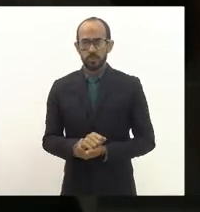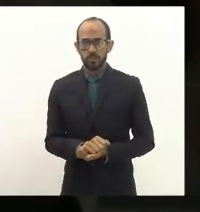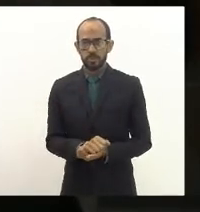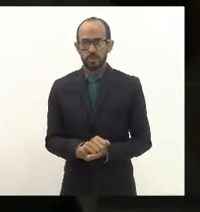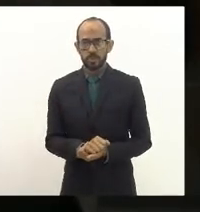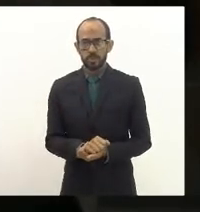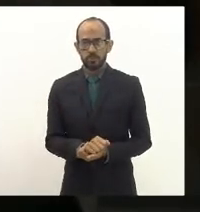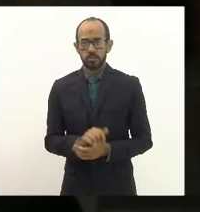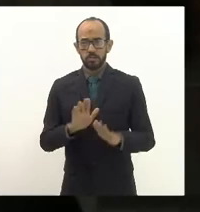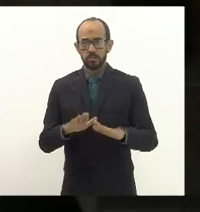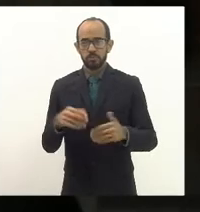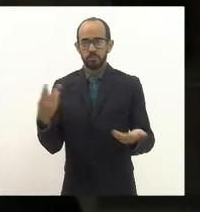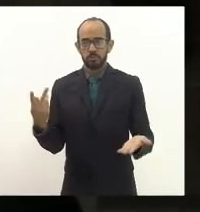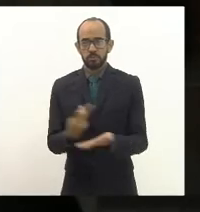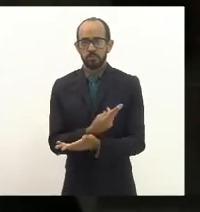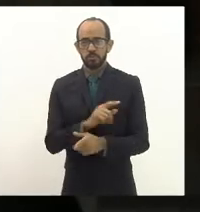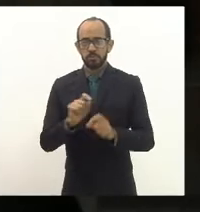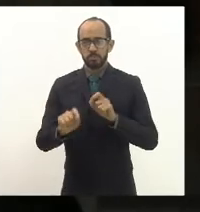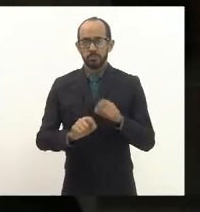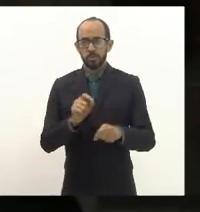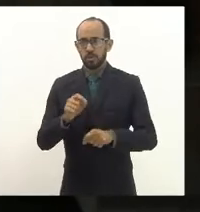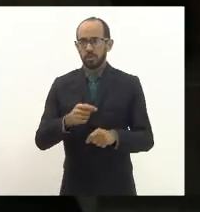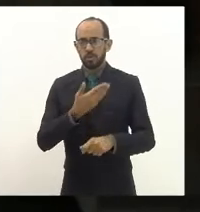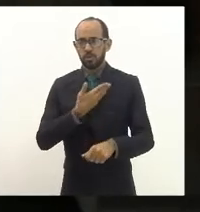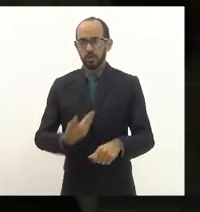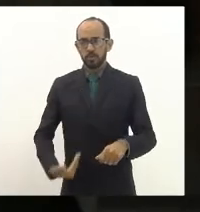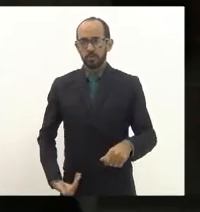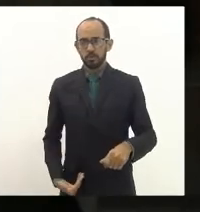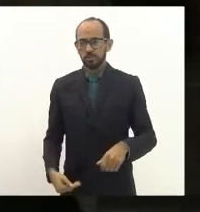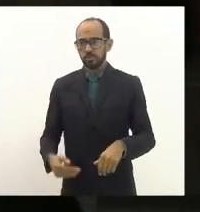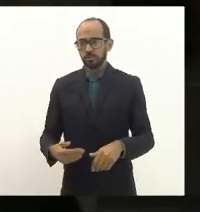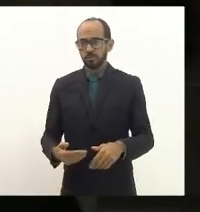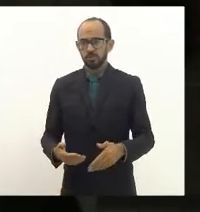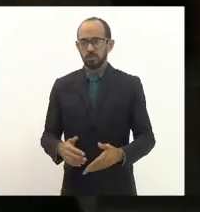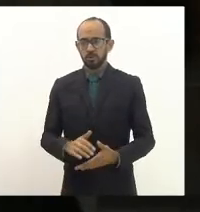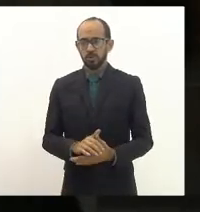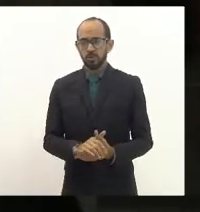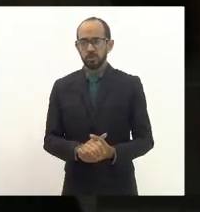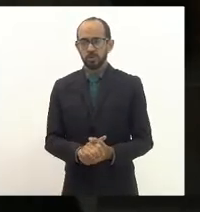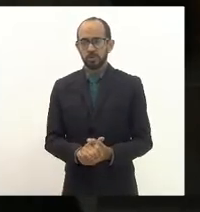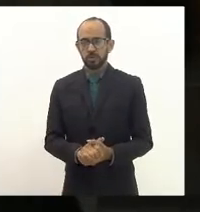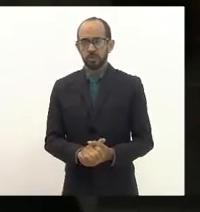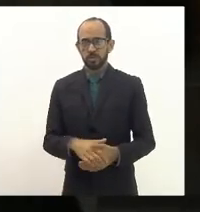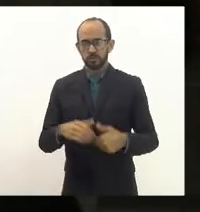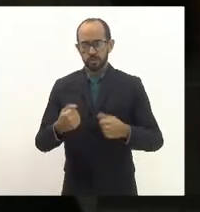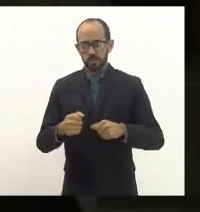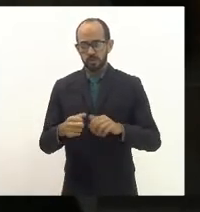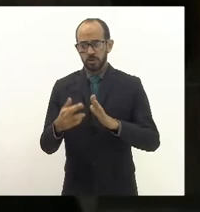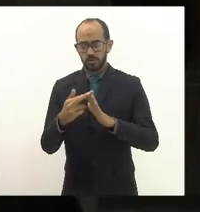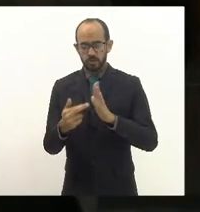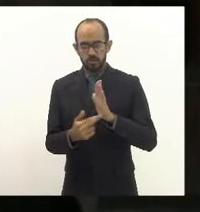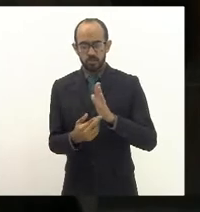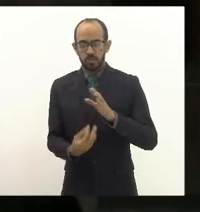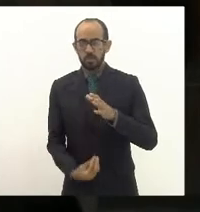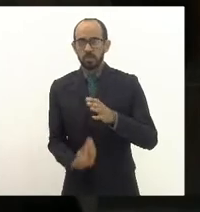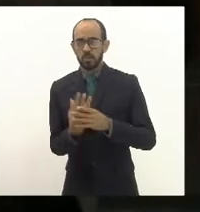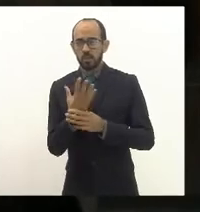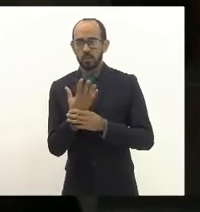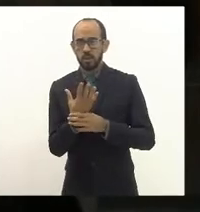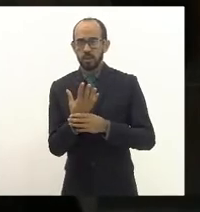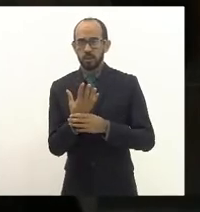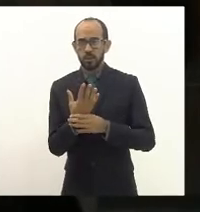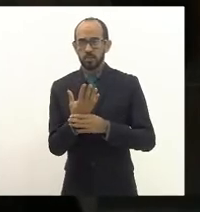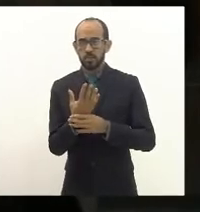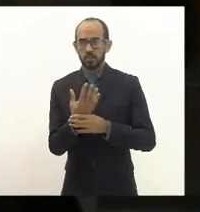Ocorre que o governo do Estado deveria ter regulamentado a matéria